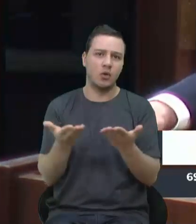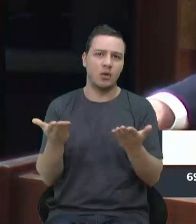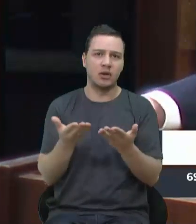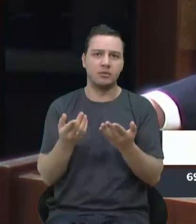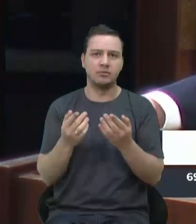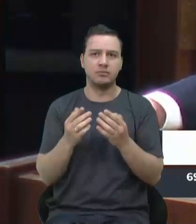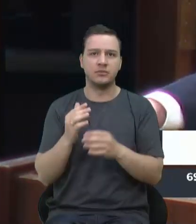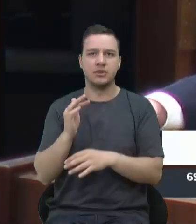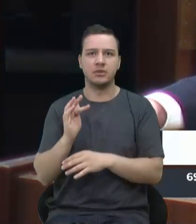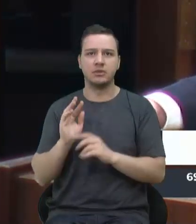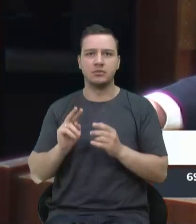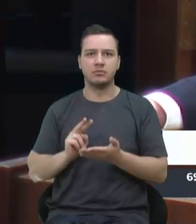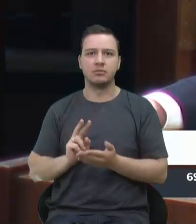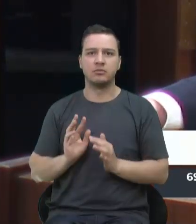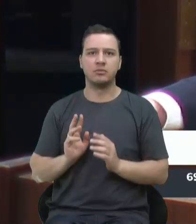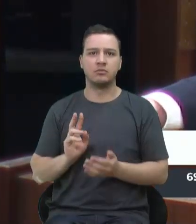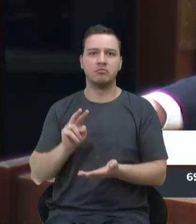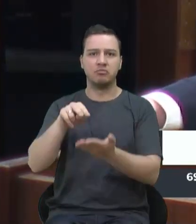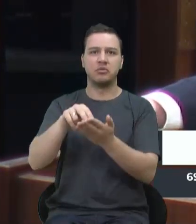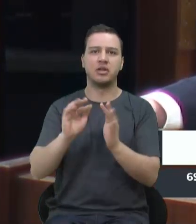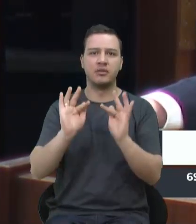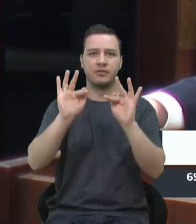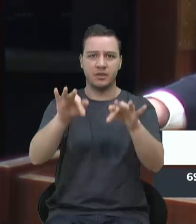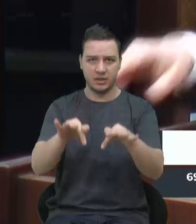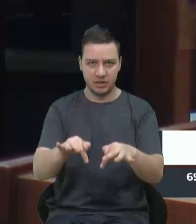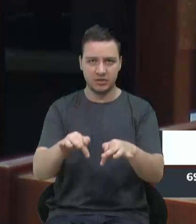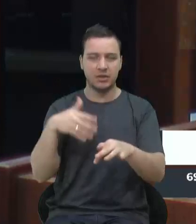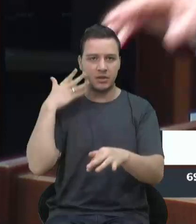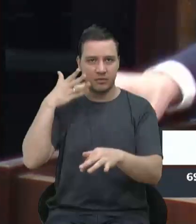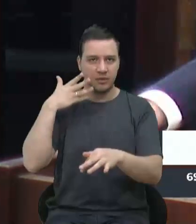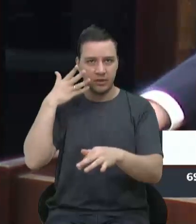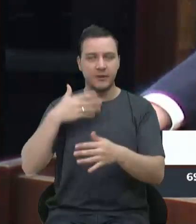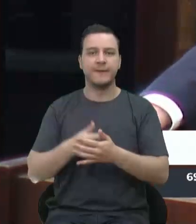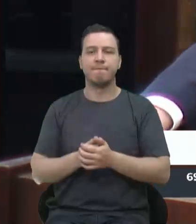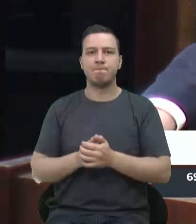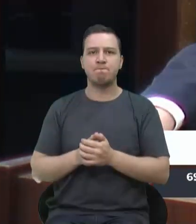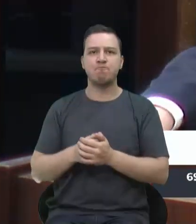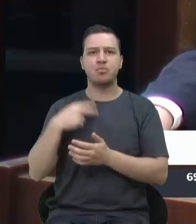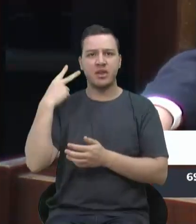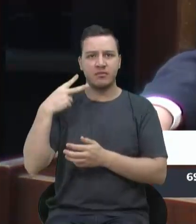encaminhando o encerramento dessa minha fala, de que o vereador